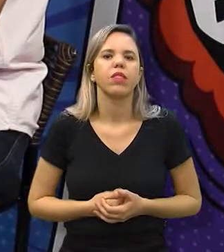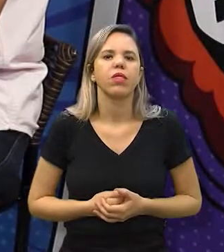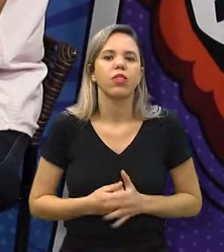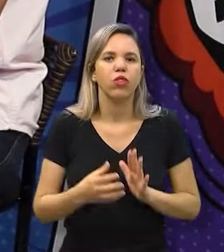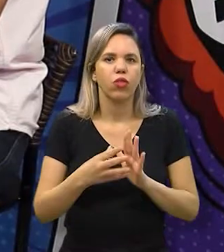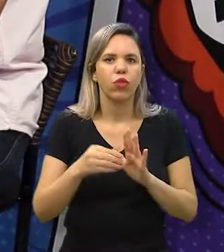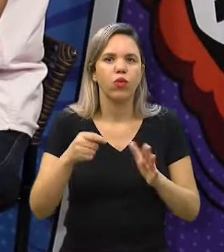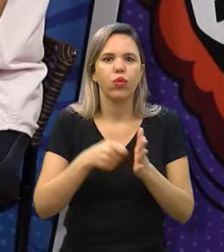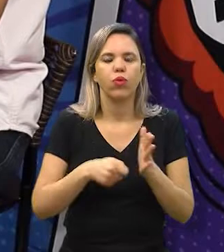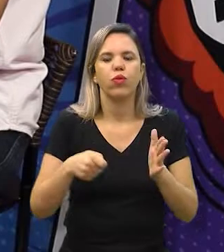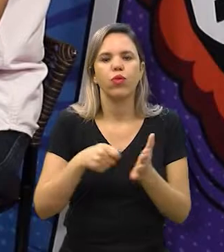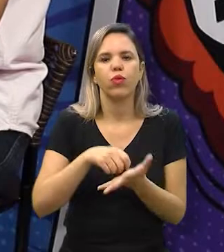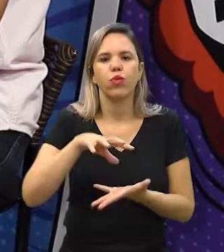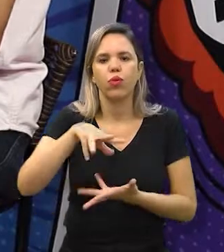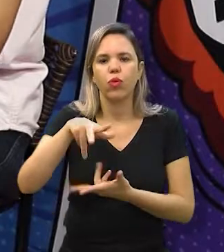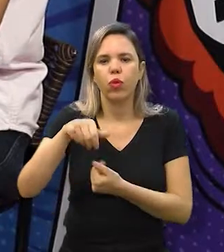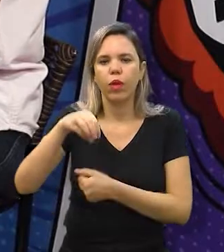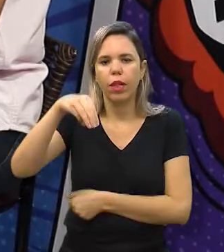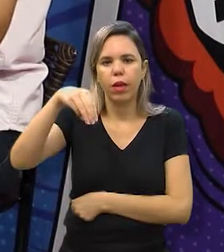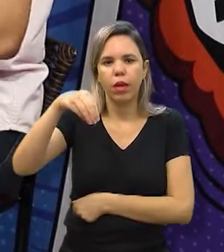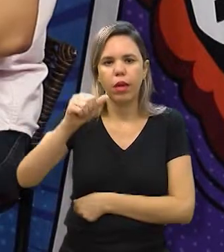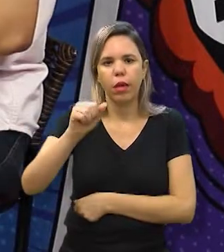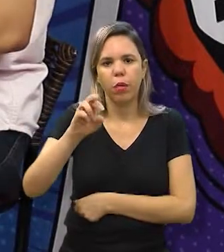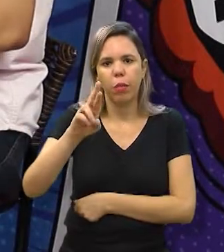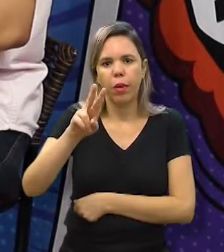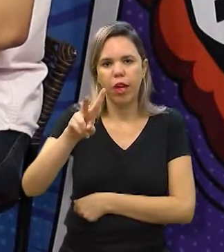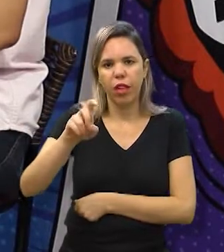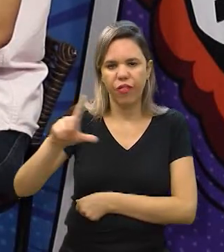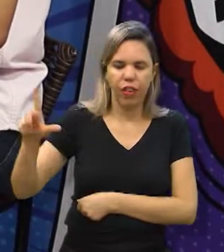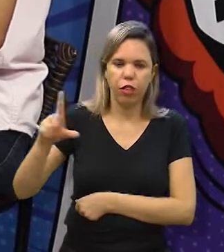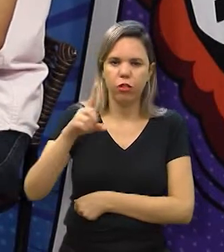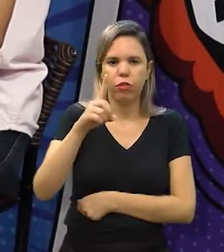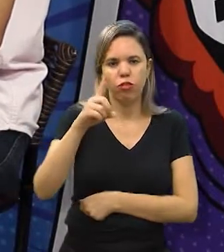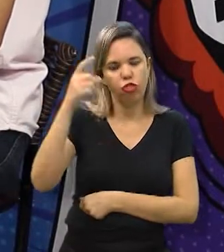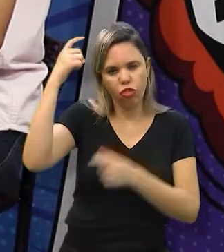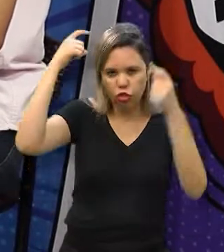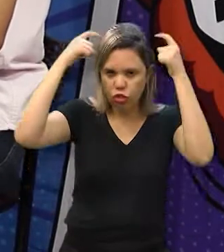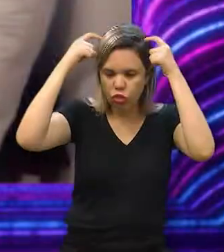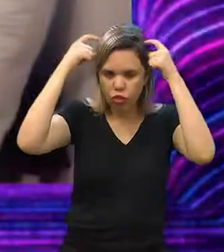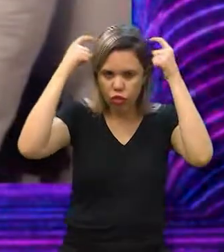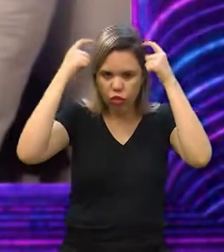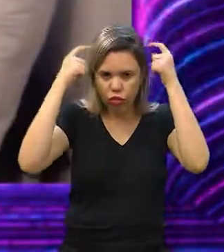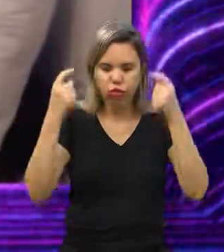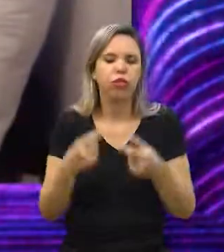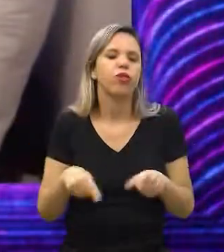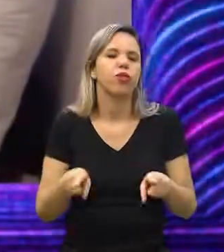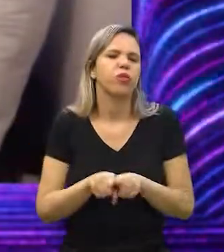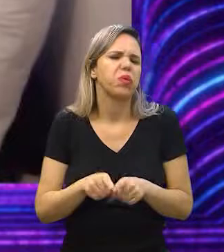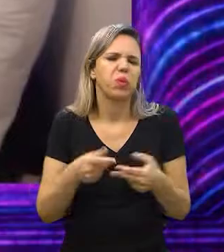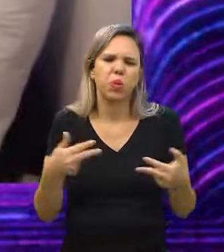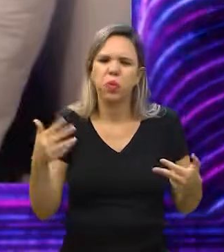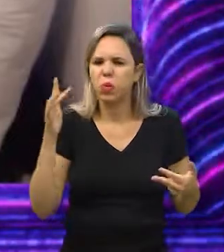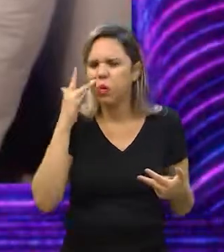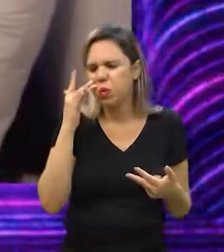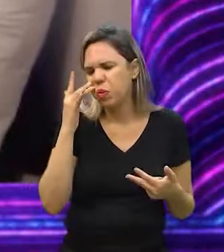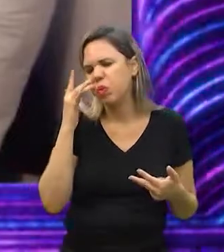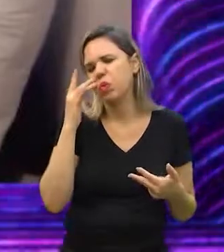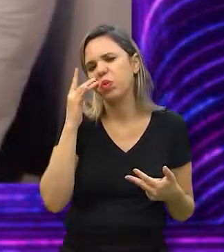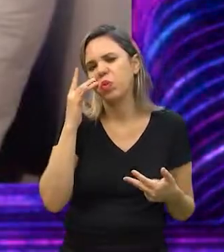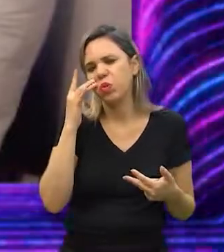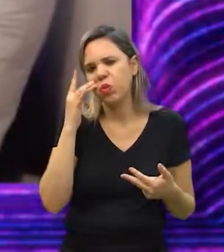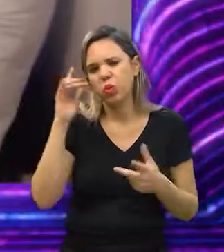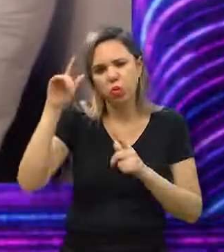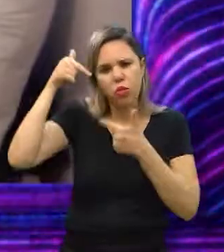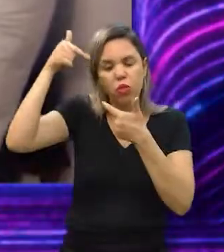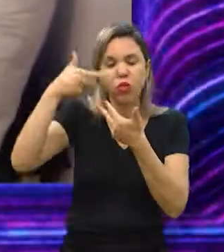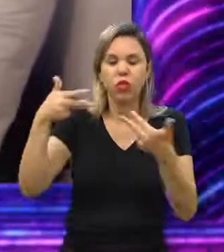toda a sua inspiração vem do universo Marvel, Disney. É isso aí, tem também o Bússola de Ouro, mesmo